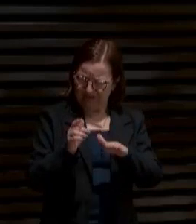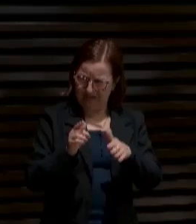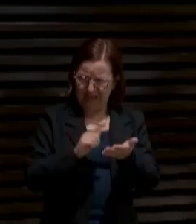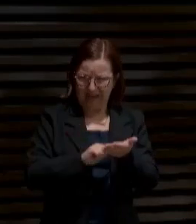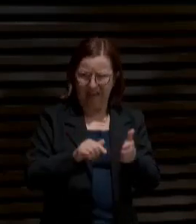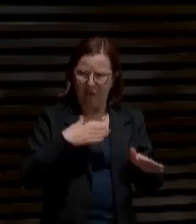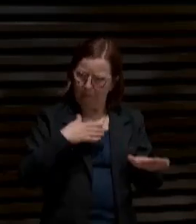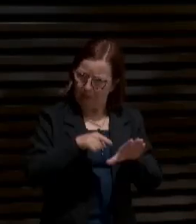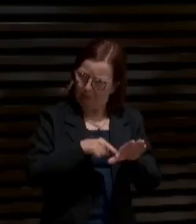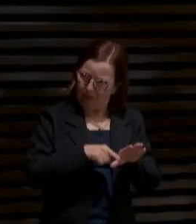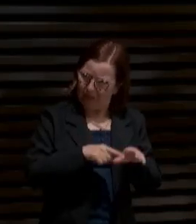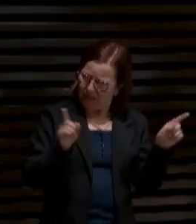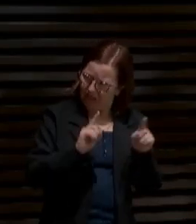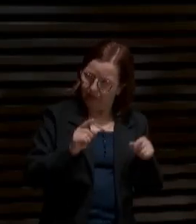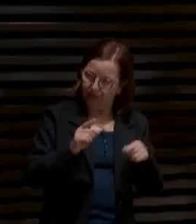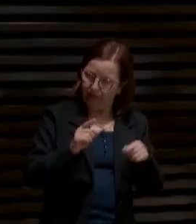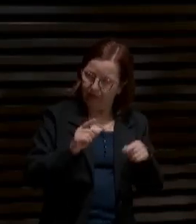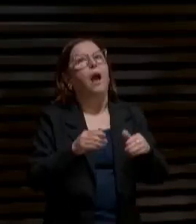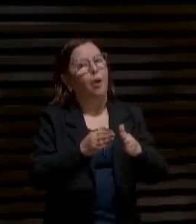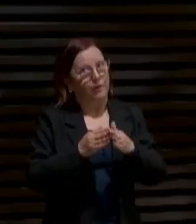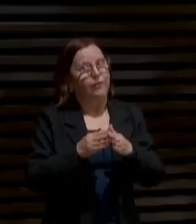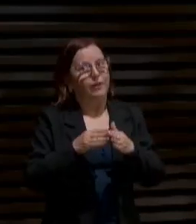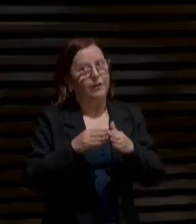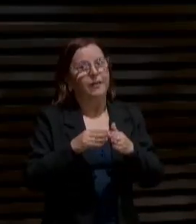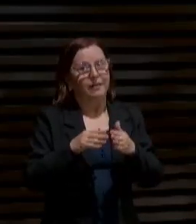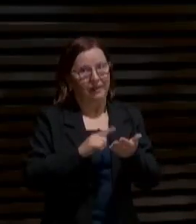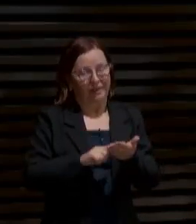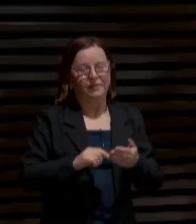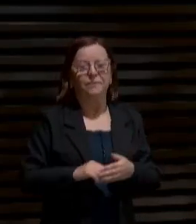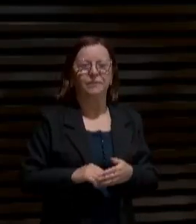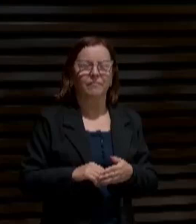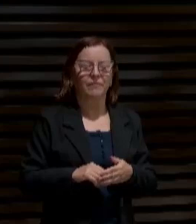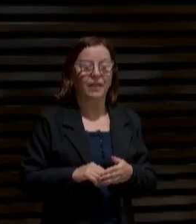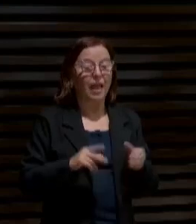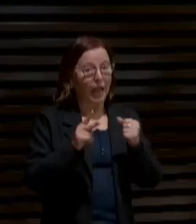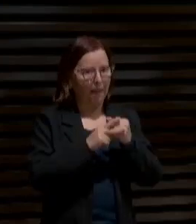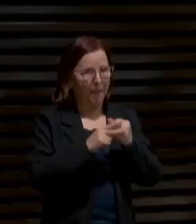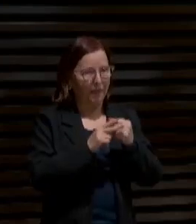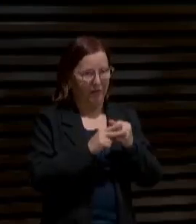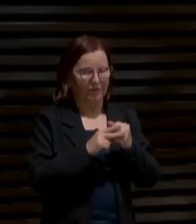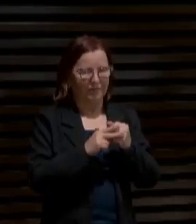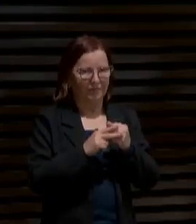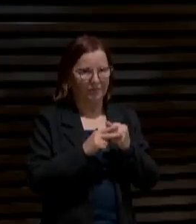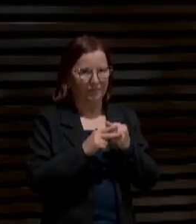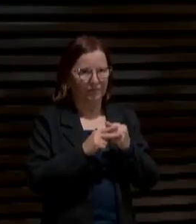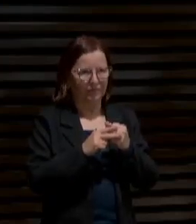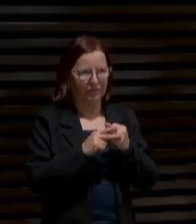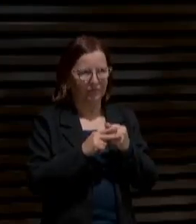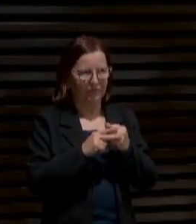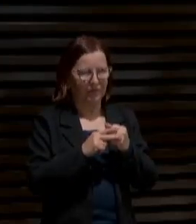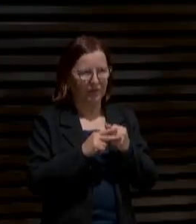era Pedro sacou da espada teve uma ocasião que Pedro Jesus perguntou quantas espadas tem